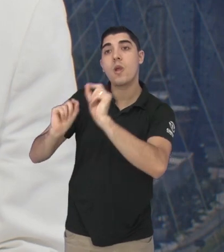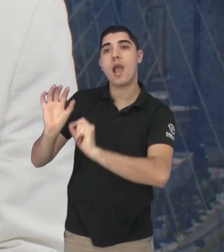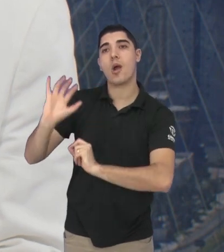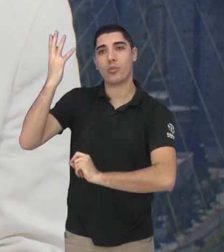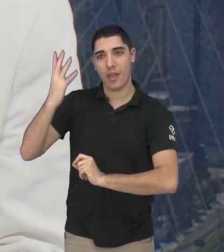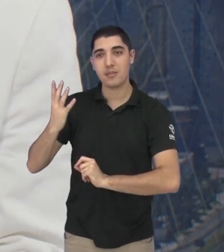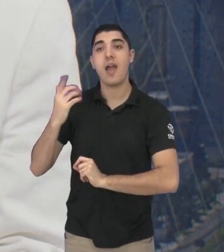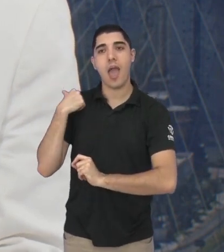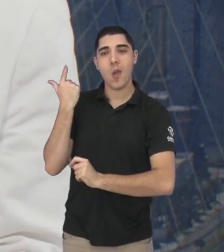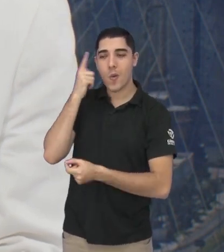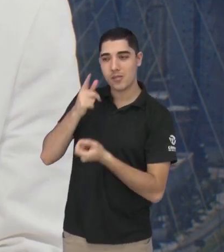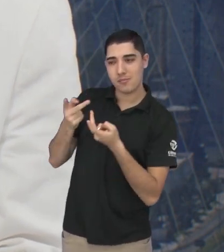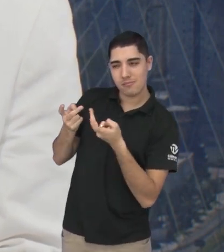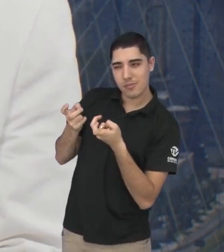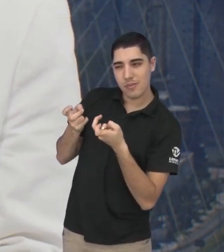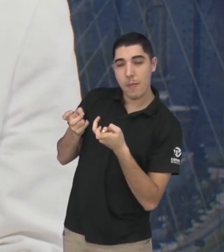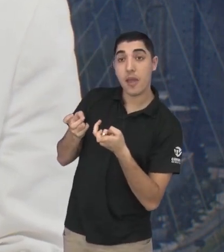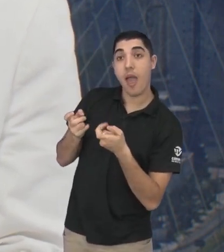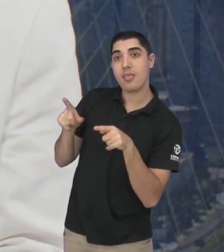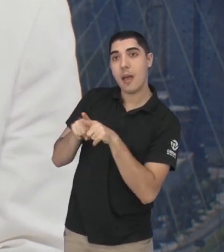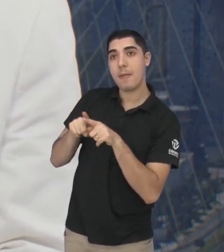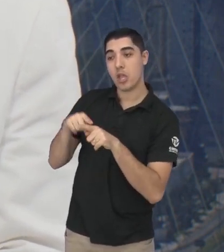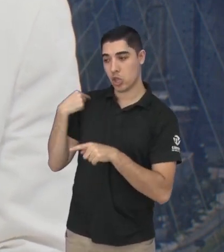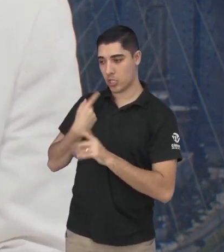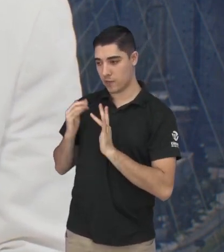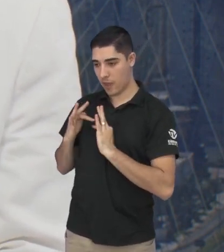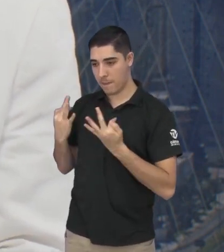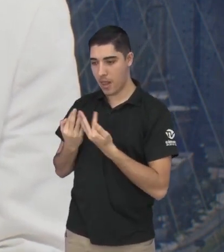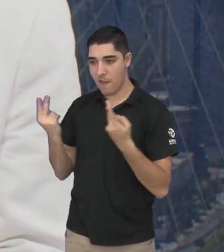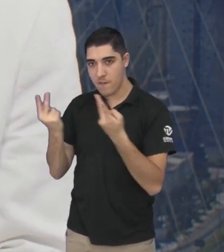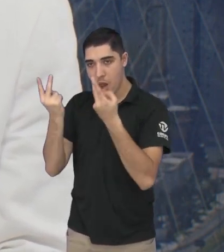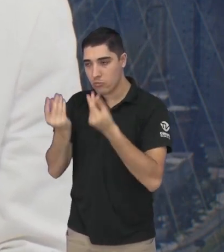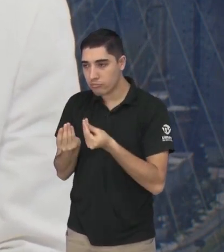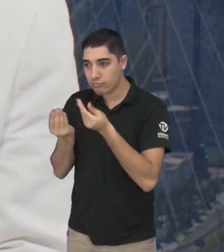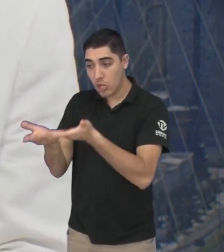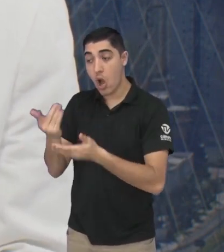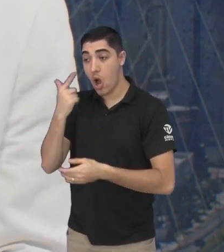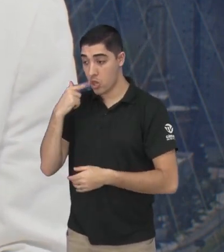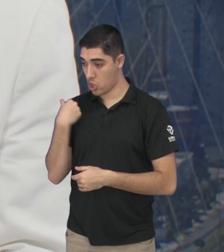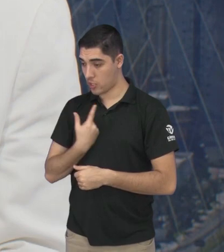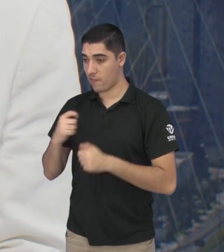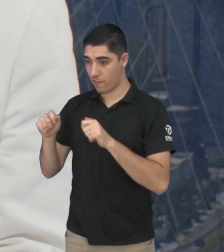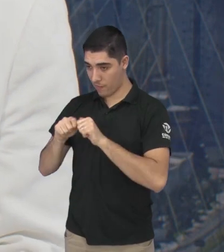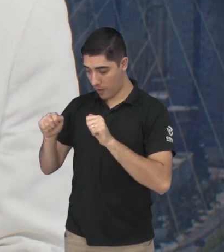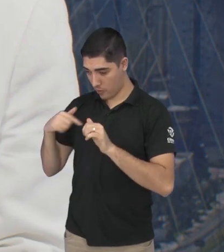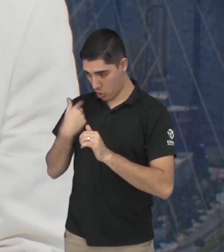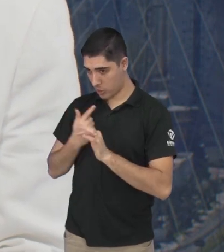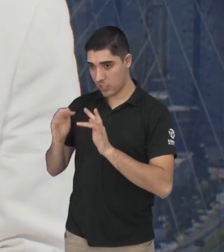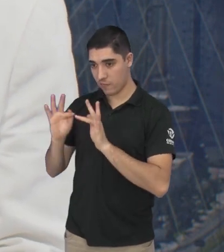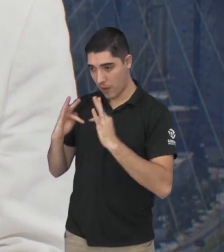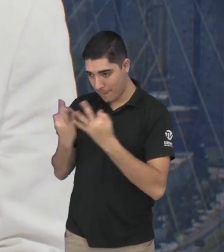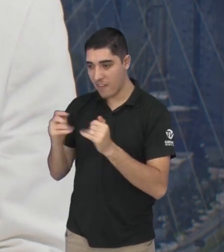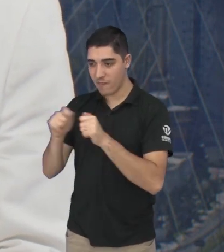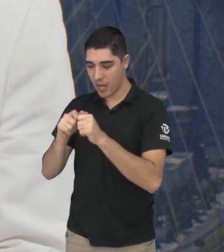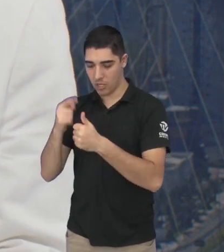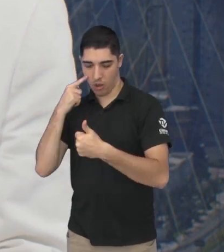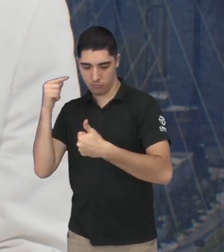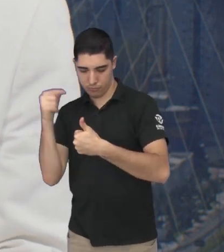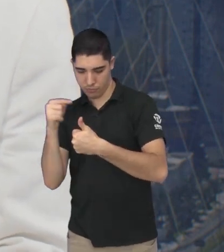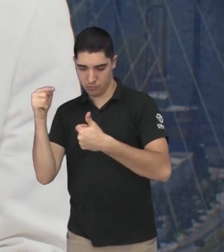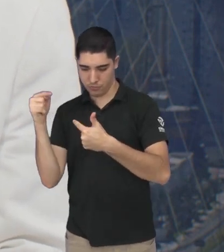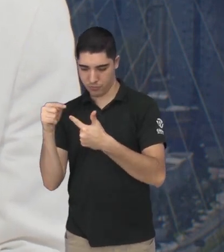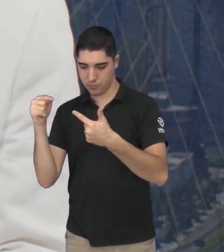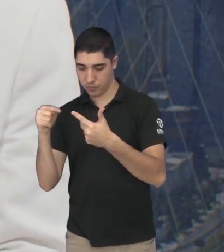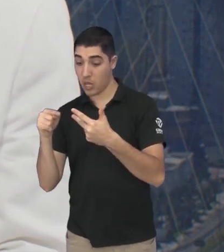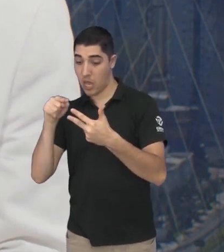você começa a conversar e colocar valores da família. Olha, a nossa família tem esse valor, a nossa família tem esse